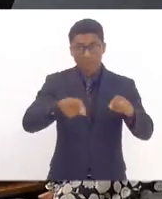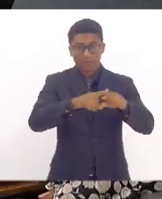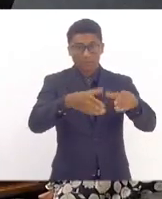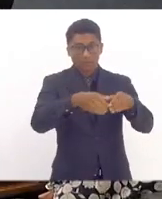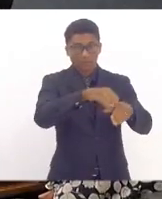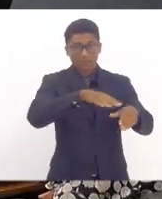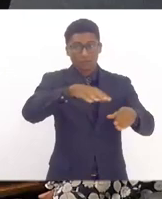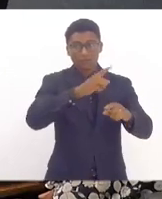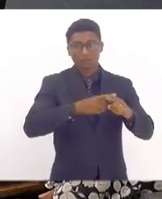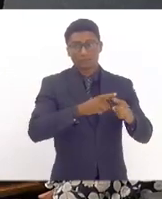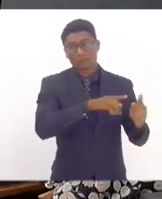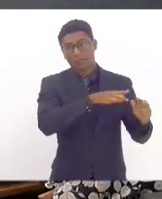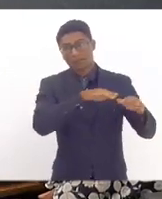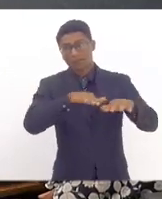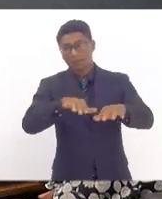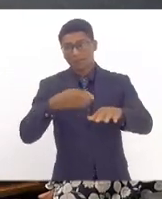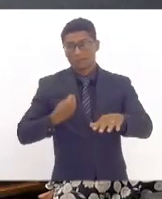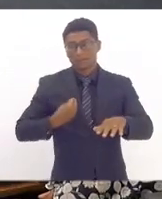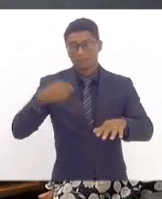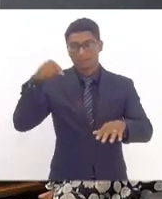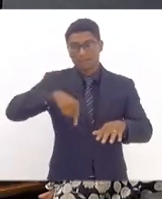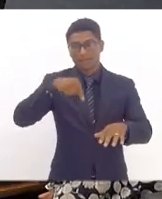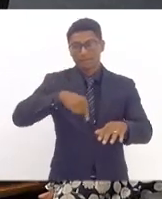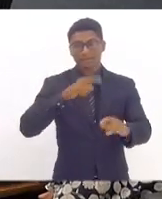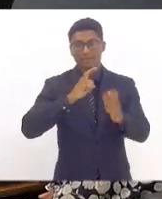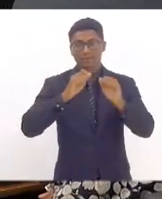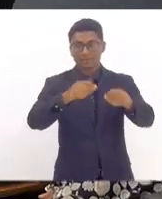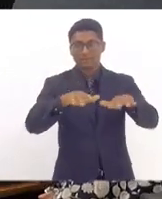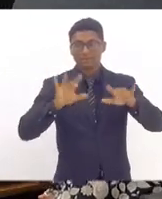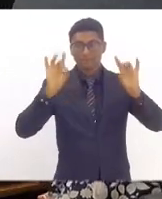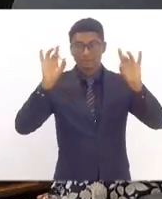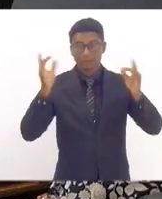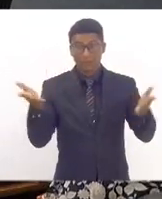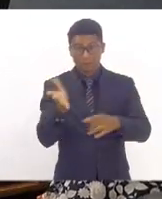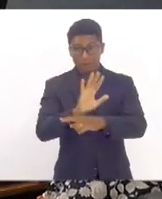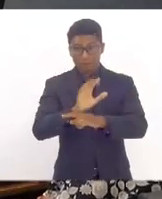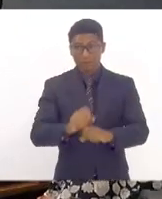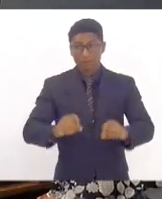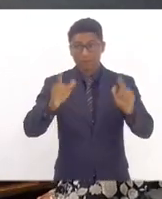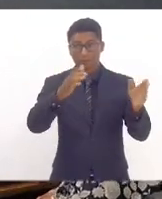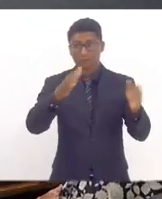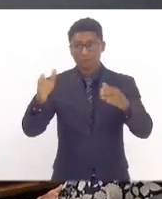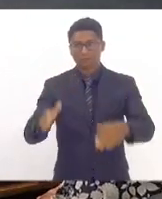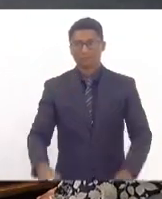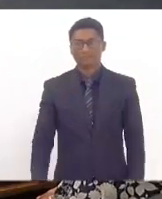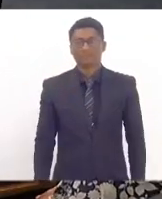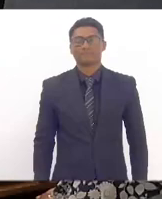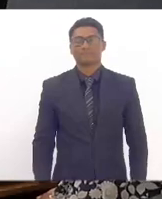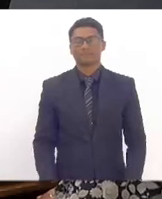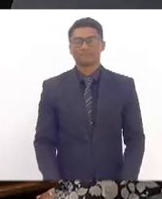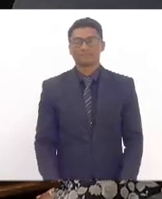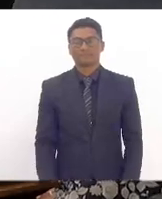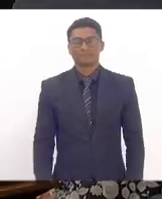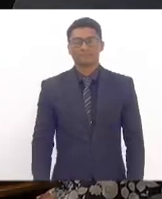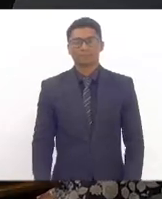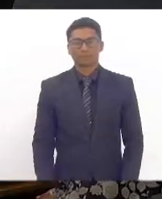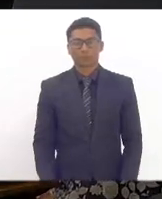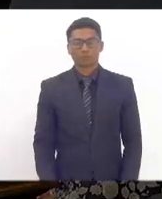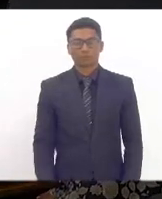por estarem aqui a brilhantando a nossa cerimônia vamos assistir o curta Vamos que vamos embora